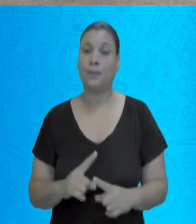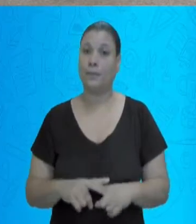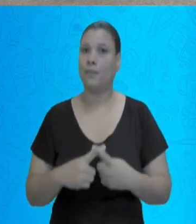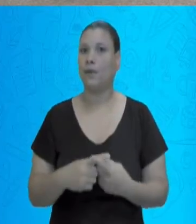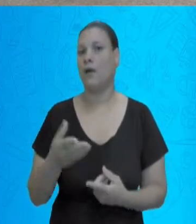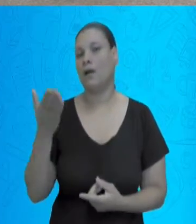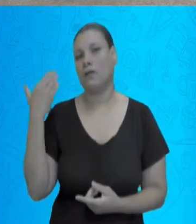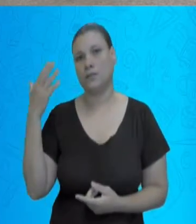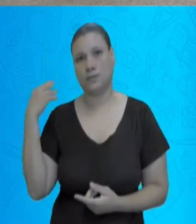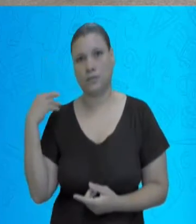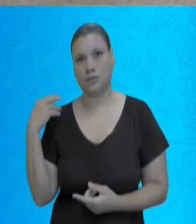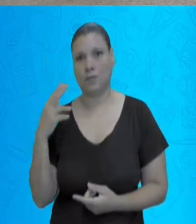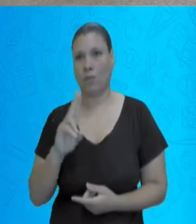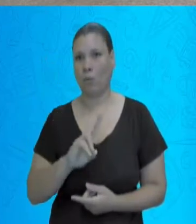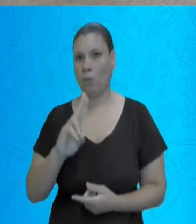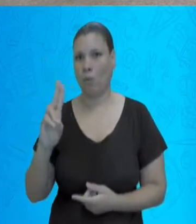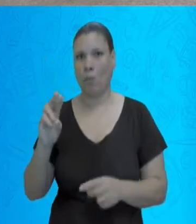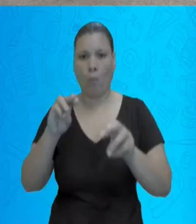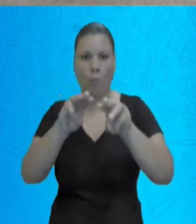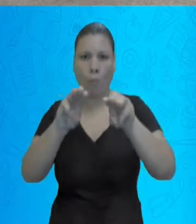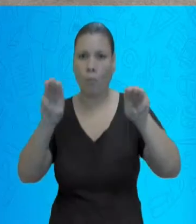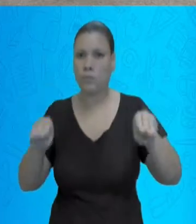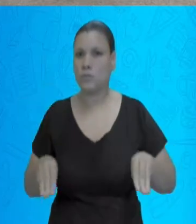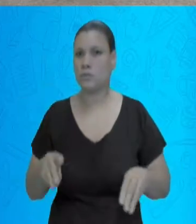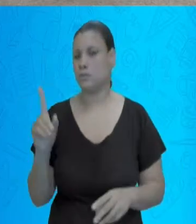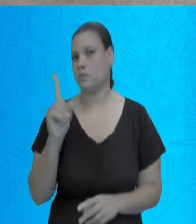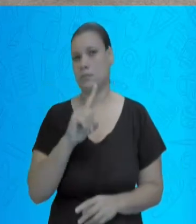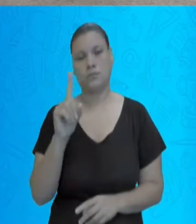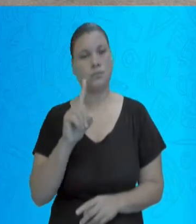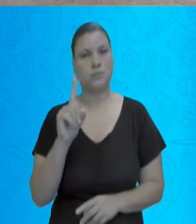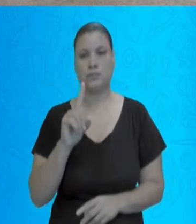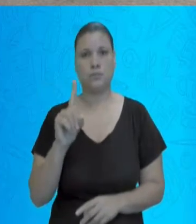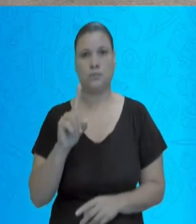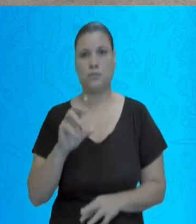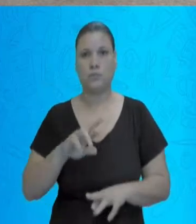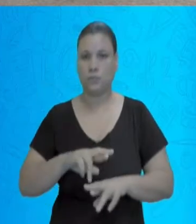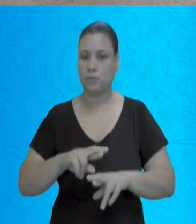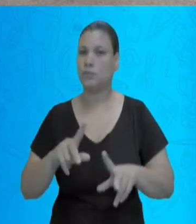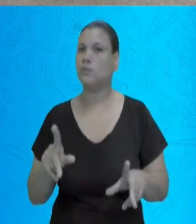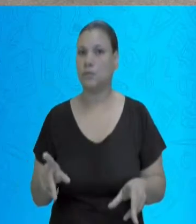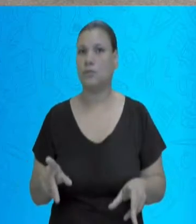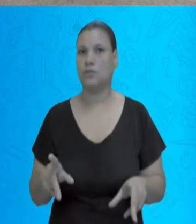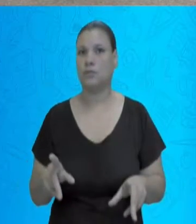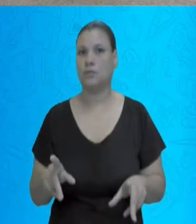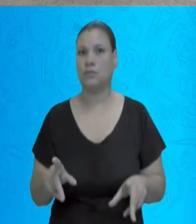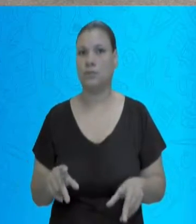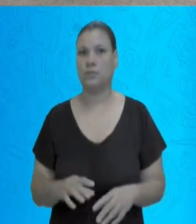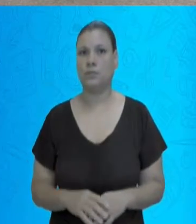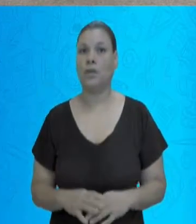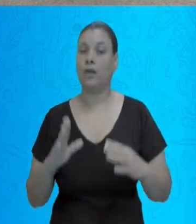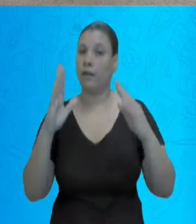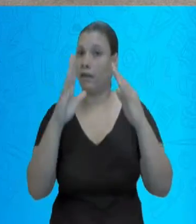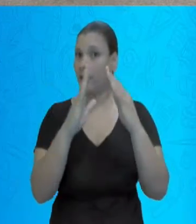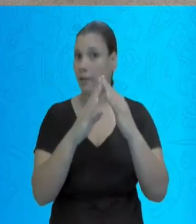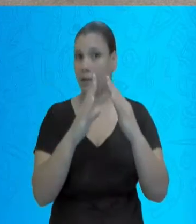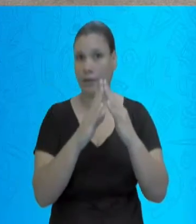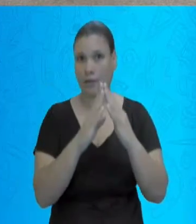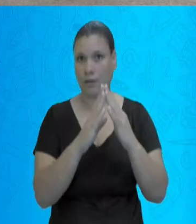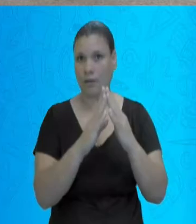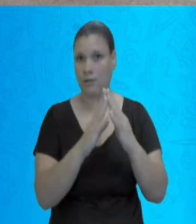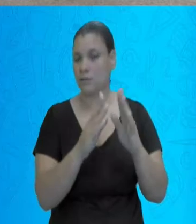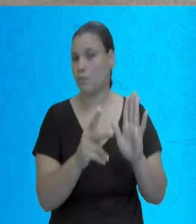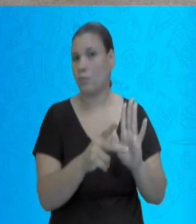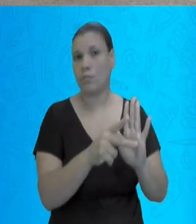era de um dia para o outro, ela ia se formando. E ali continham histórias, assim, como